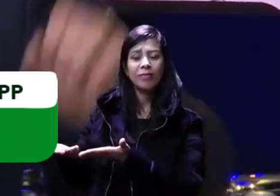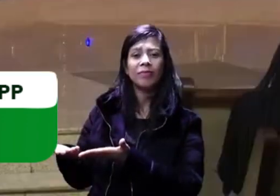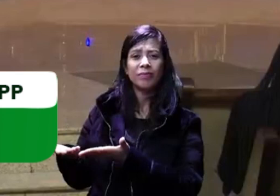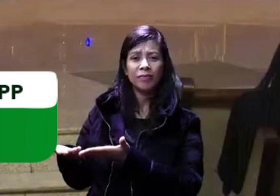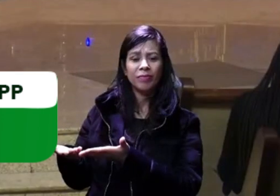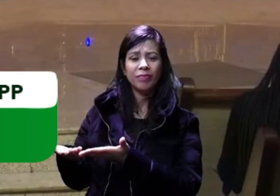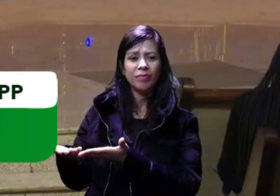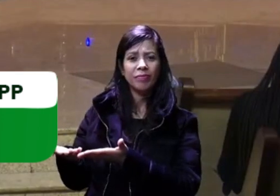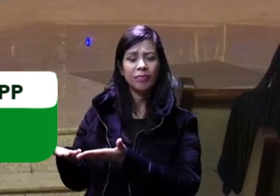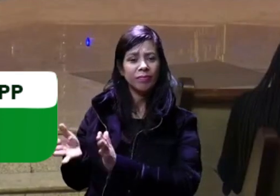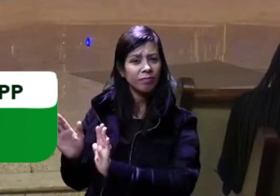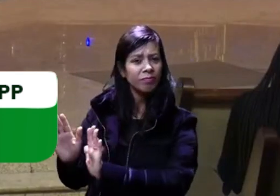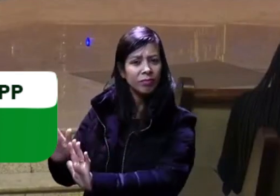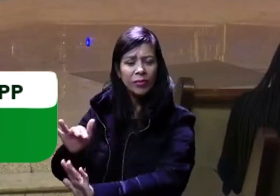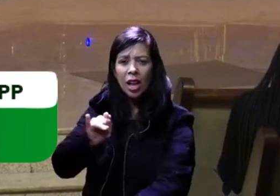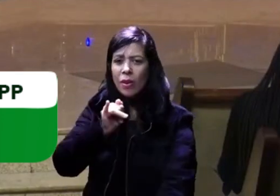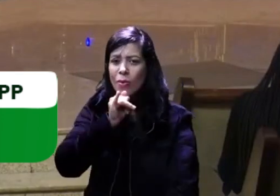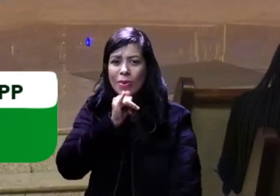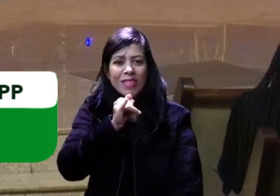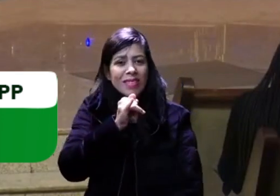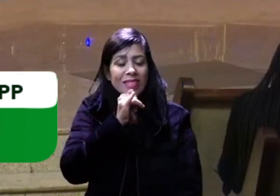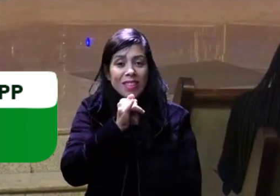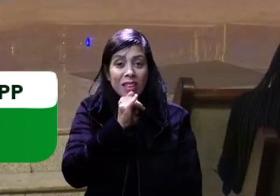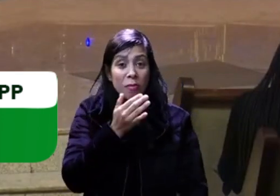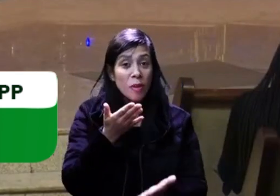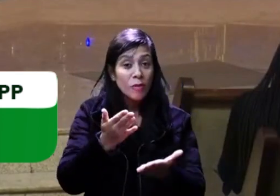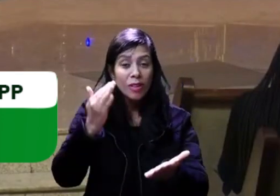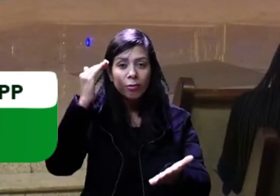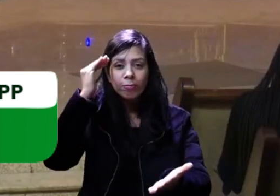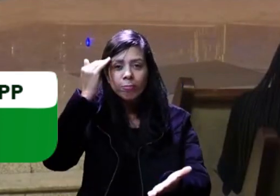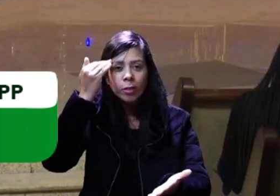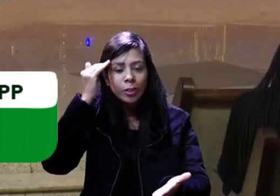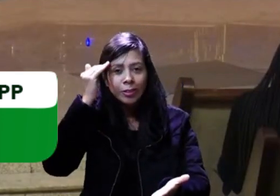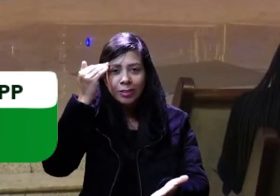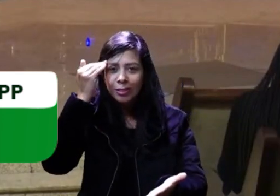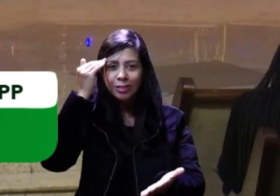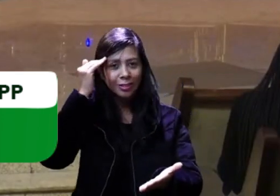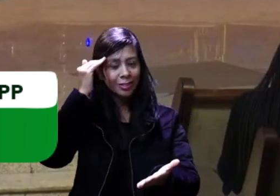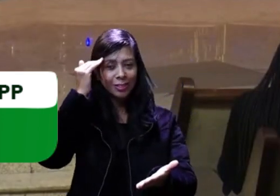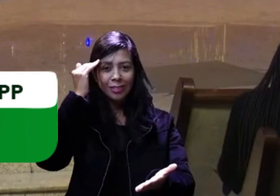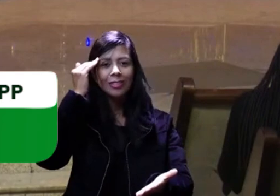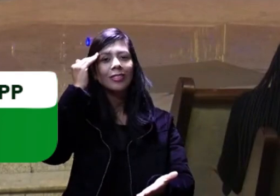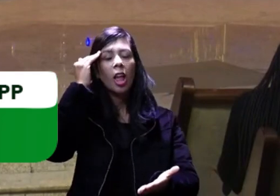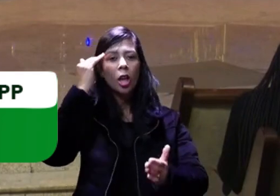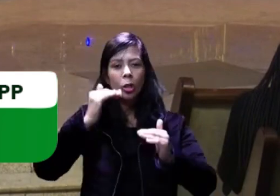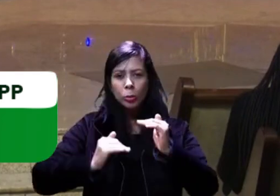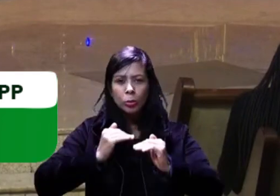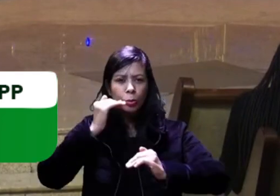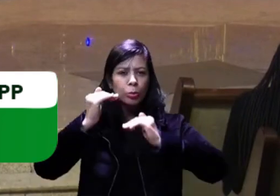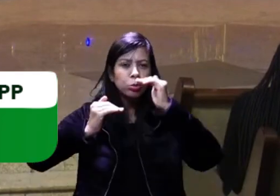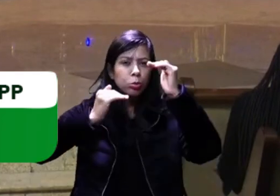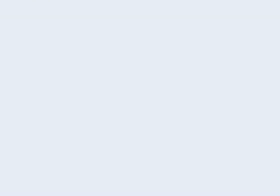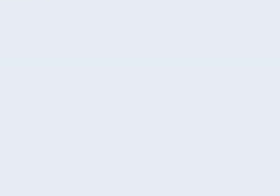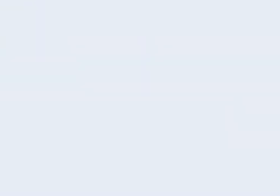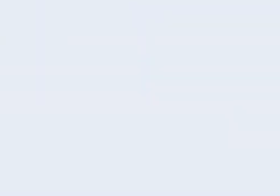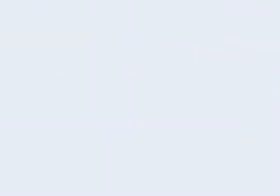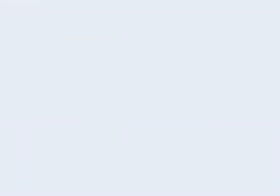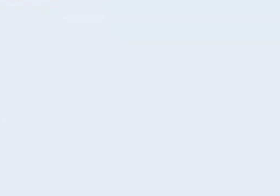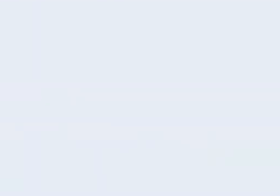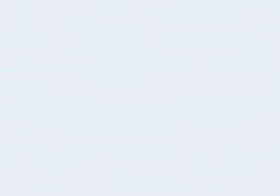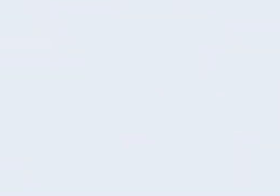Mas este é o exemplo de maturidade cristã. E você só chega nesse nível quando você ama.